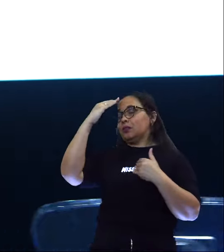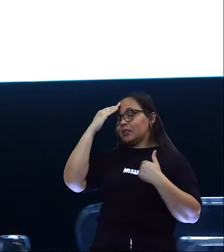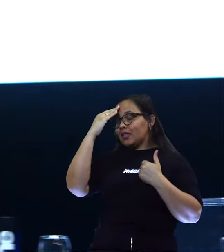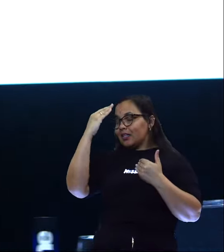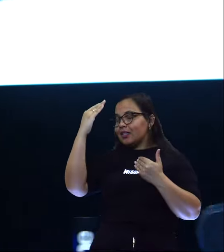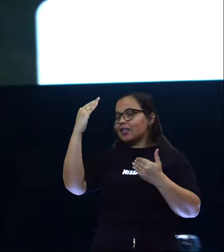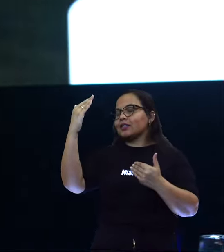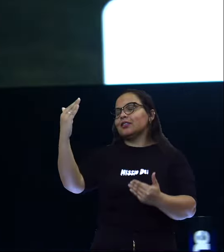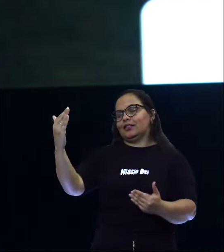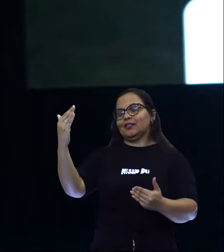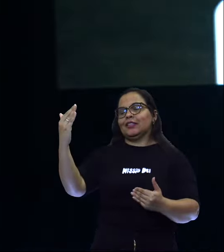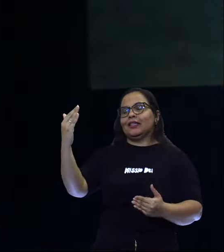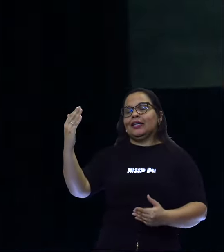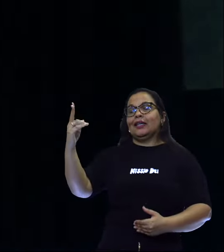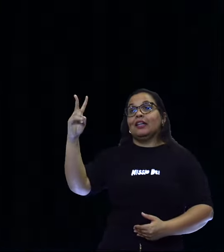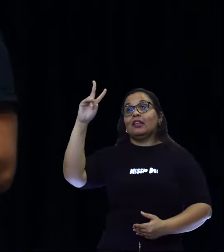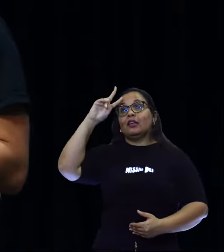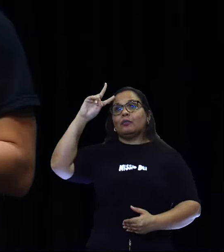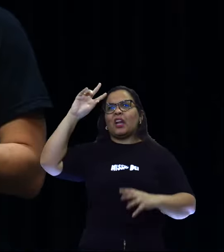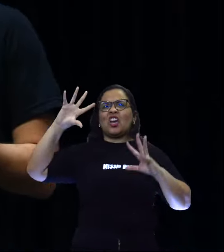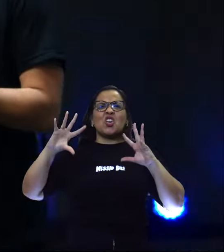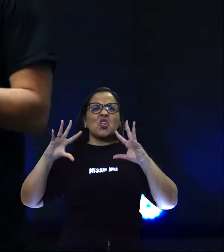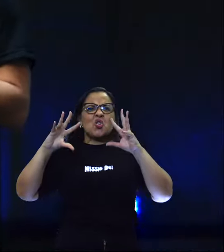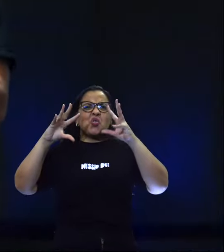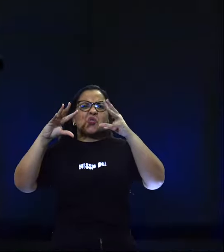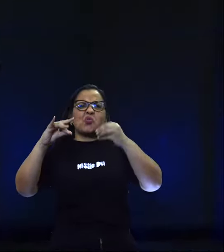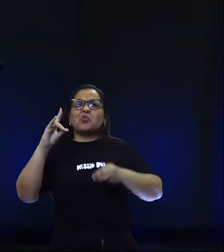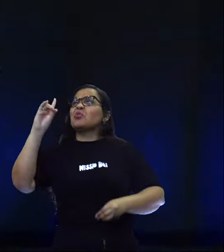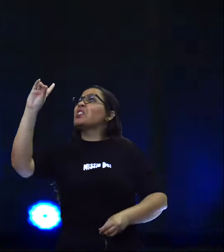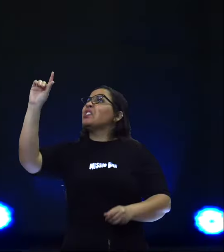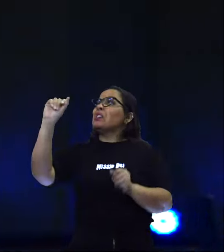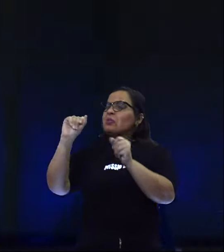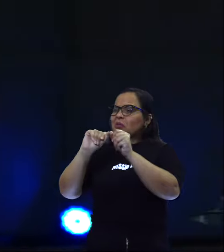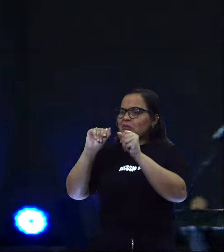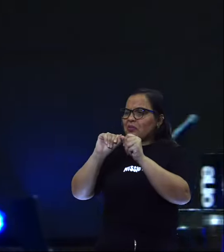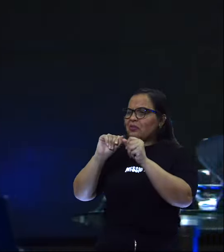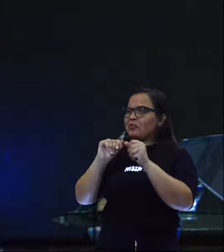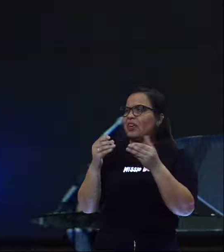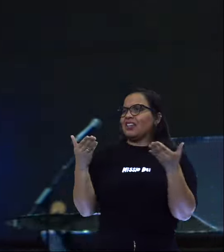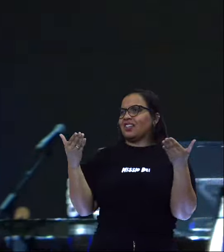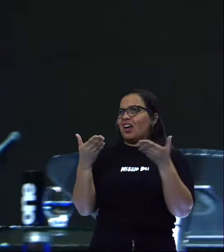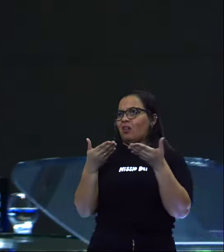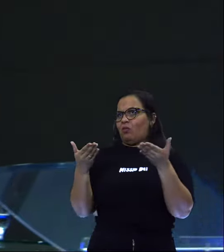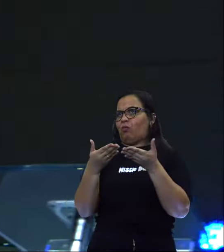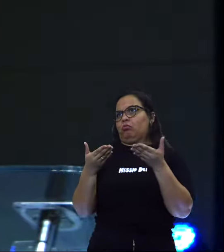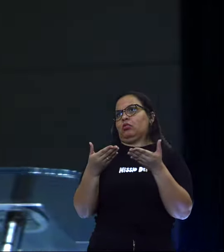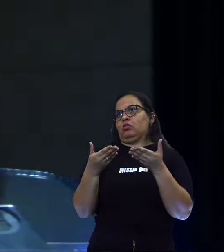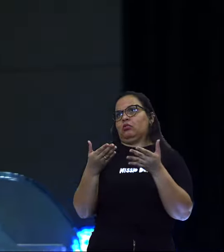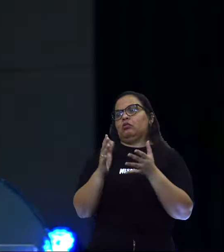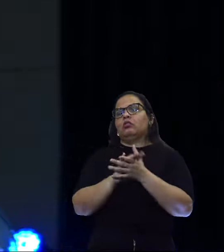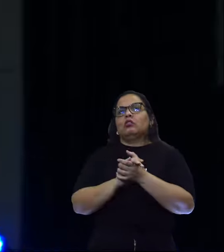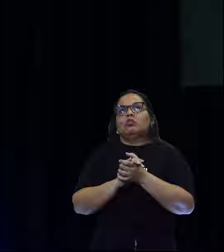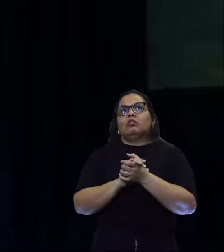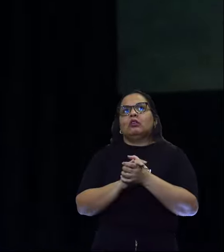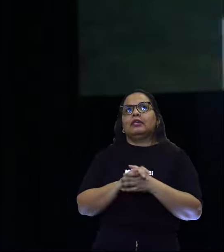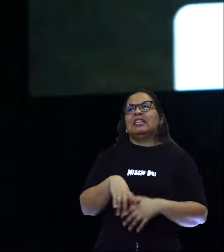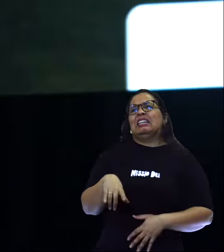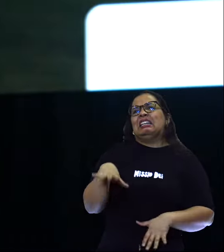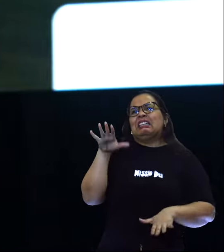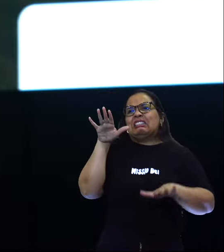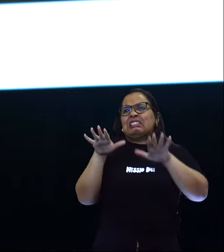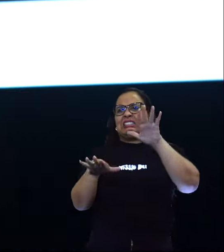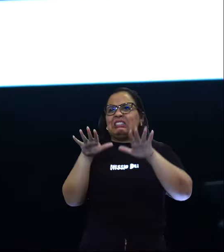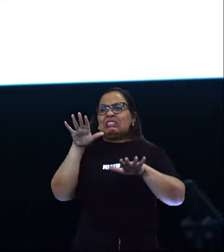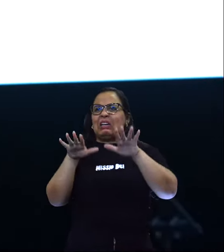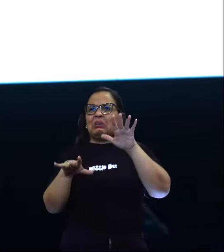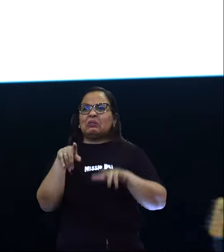prendendo ao passado, e você não é grato por aquilo que você tem hoje, aquilo que Deus derramou hoje sobre a tua vida, porque você não consegue ver o futuro, que você está tão